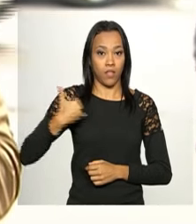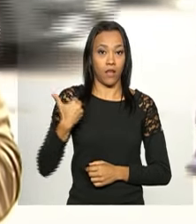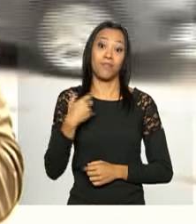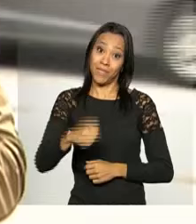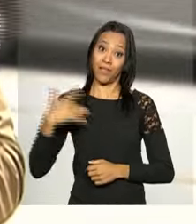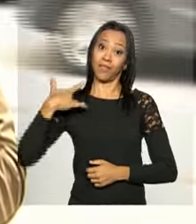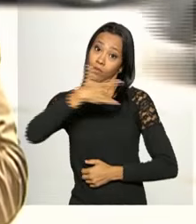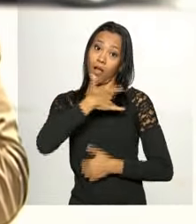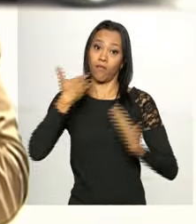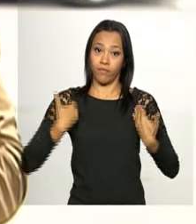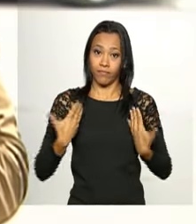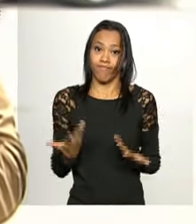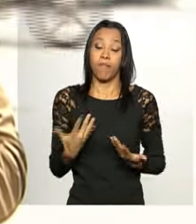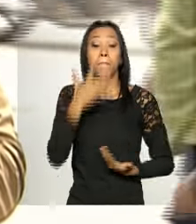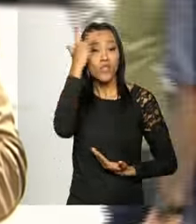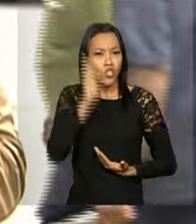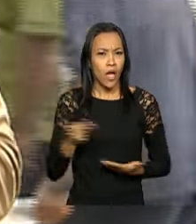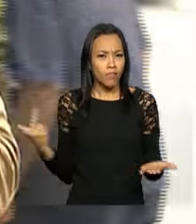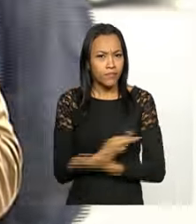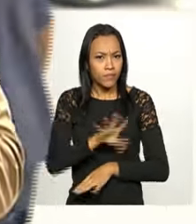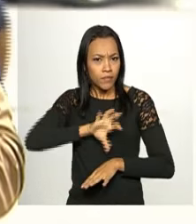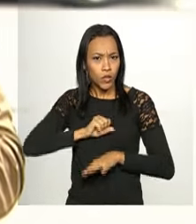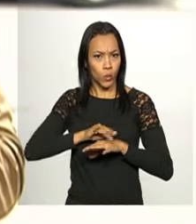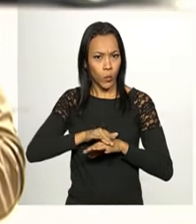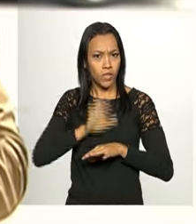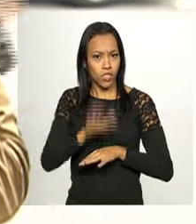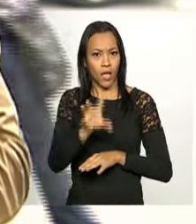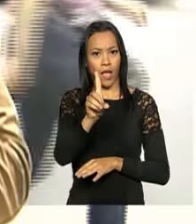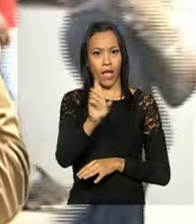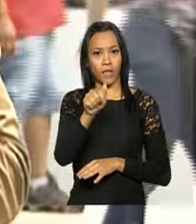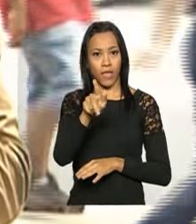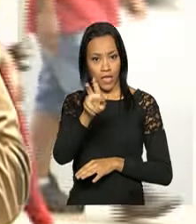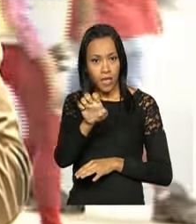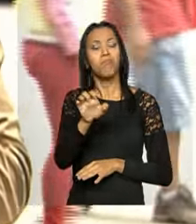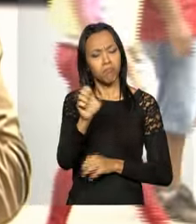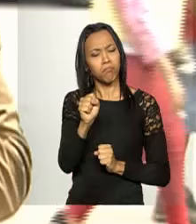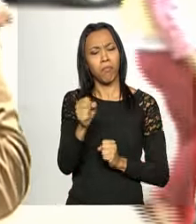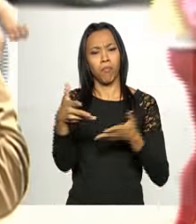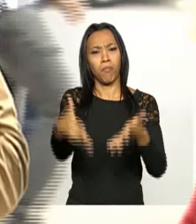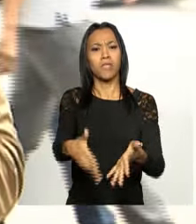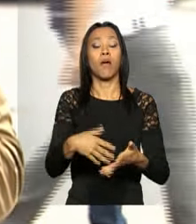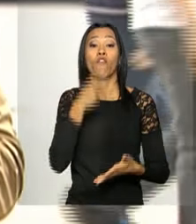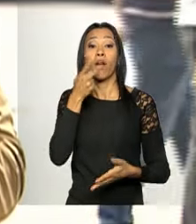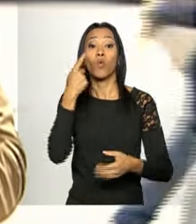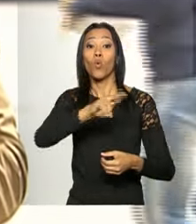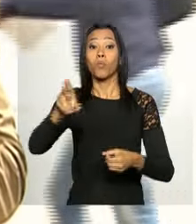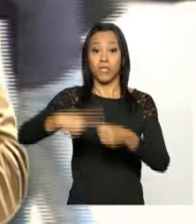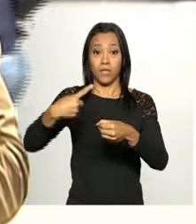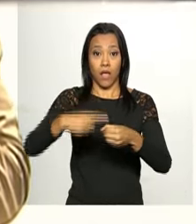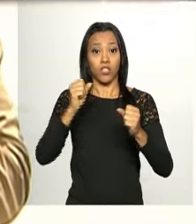estar saudável. Pessoas que já tiveram dengue também podem participar. Eu vou falar agora para vocês as cidades onde os